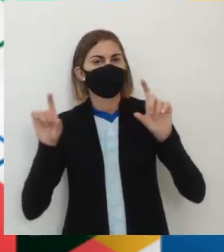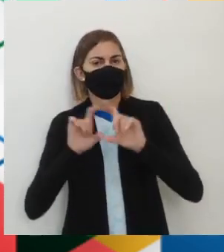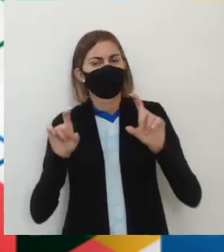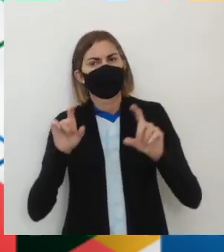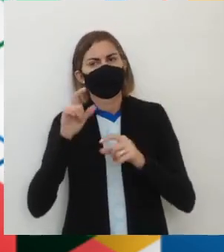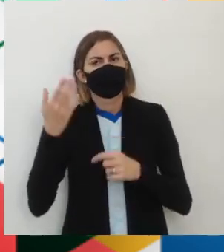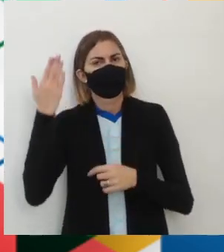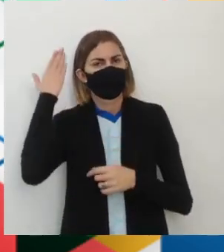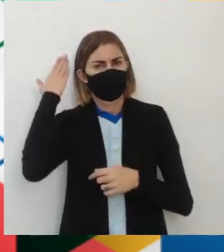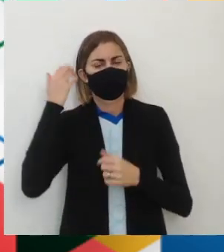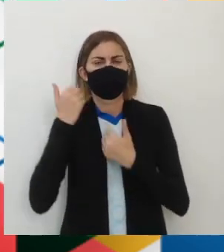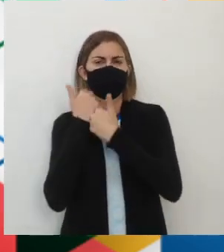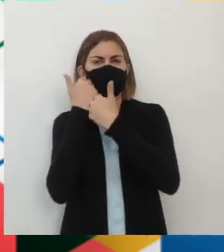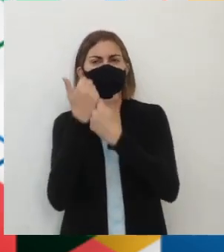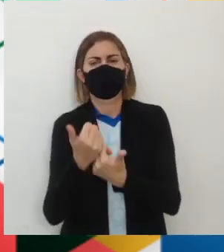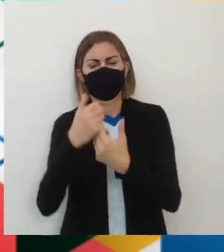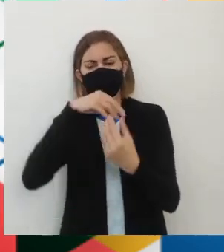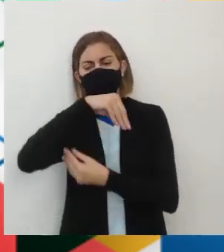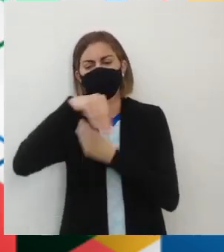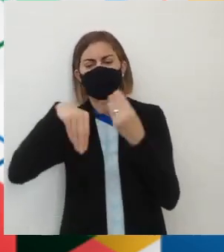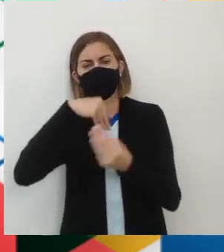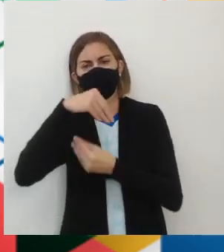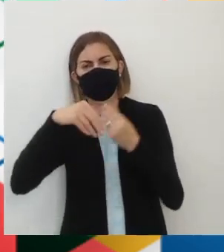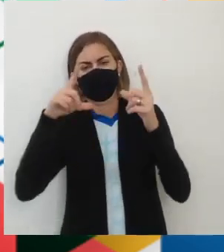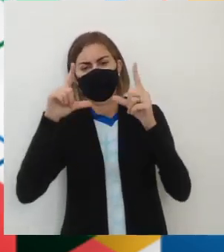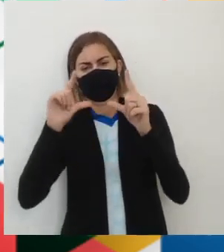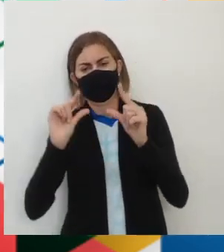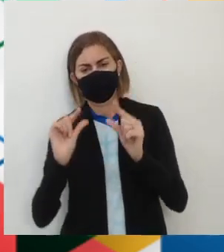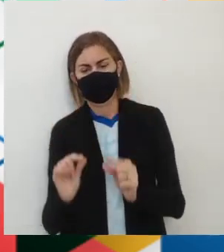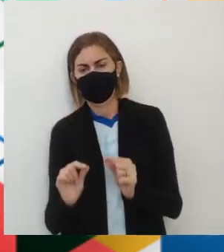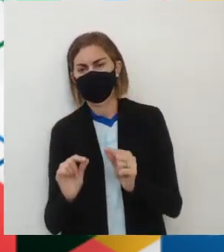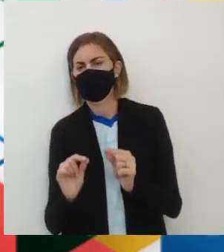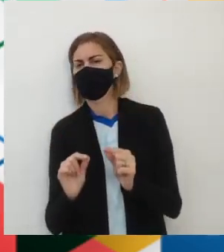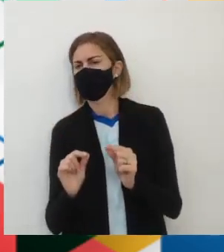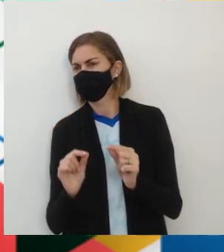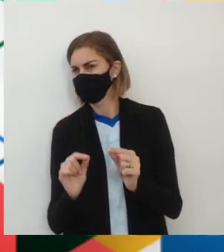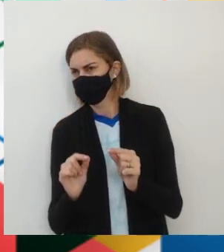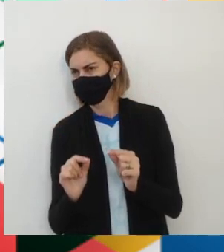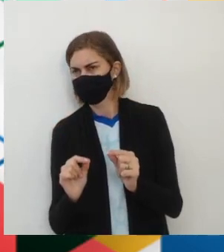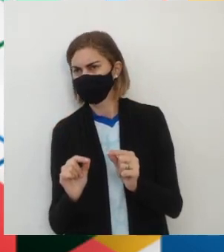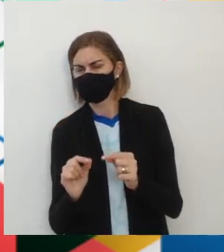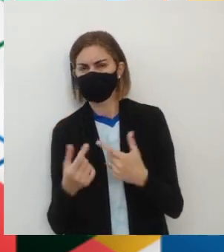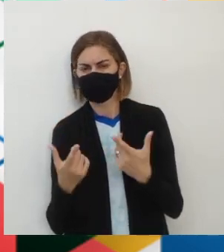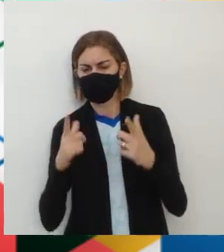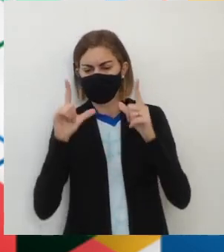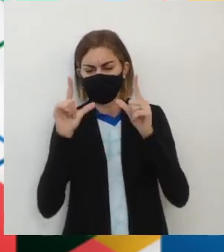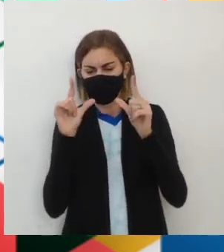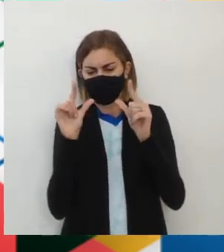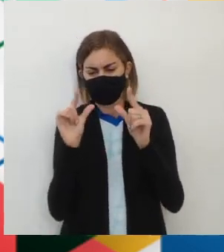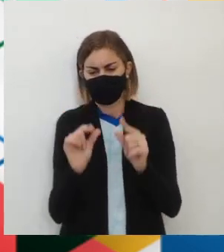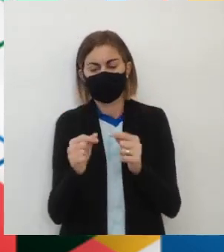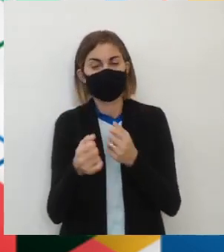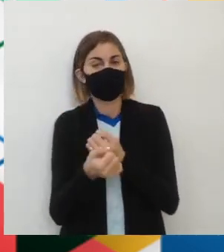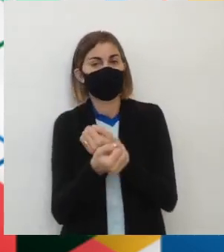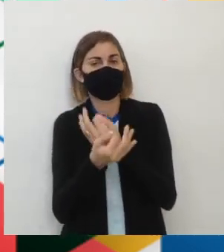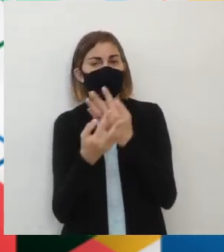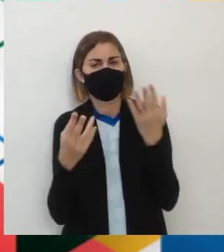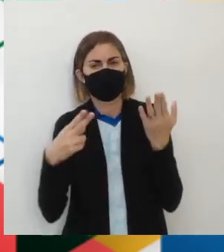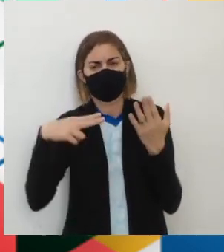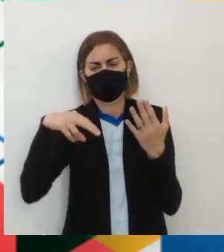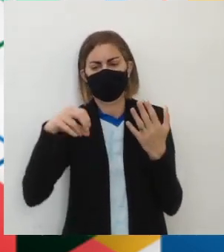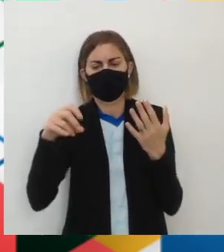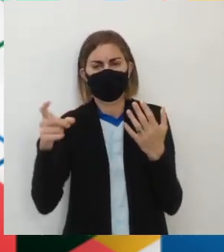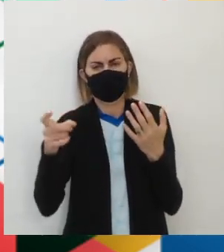acima representa uma reação de redução. Gente, Redução é quando o NOx,